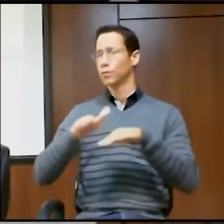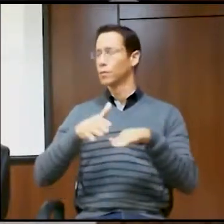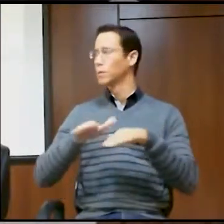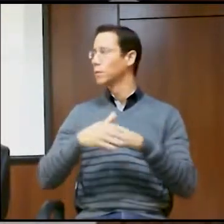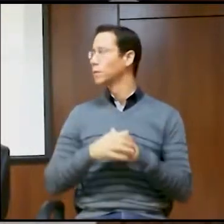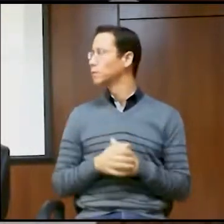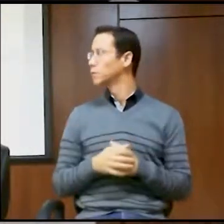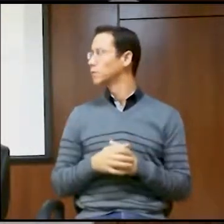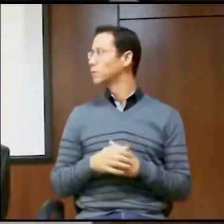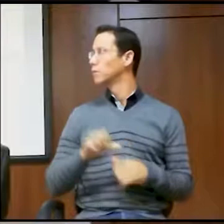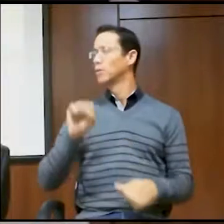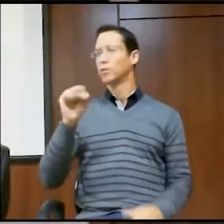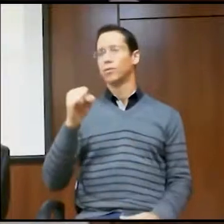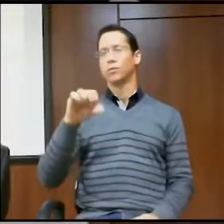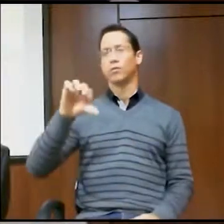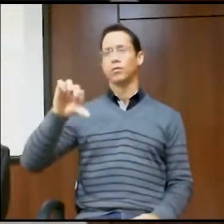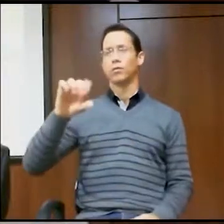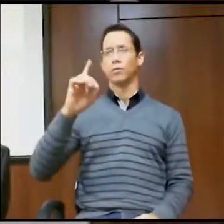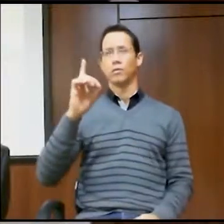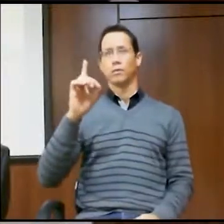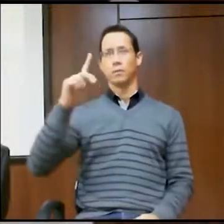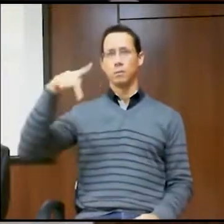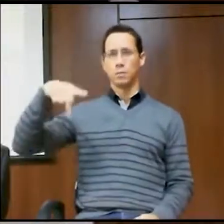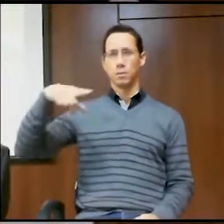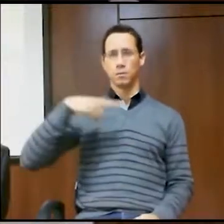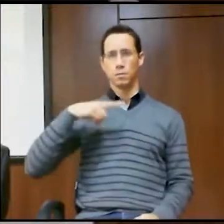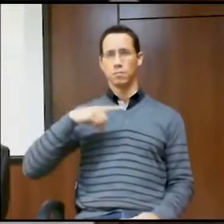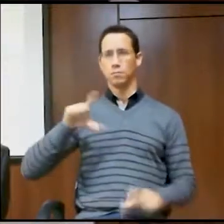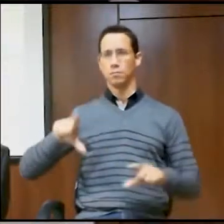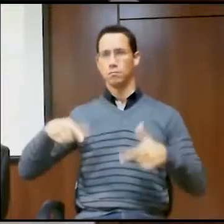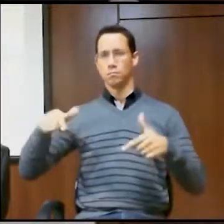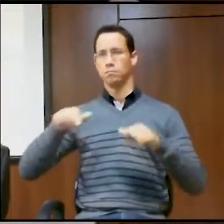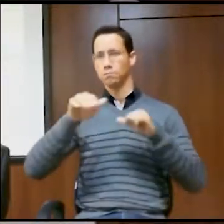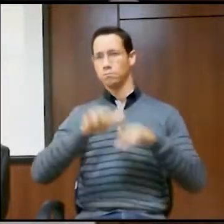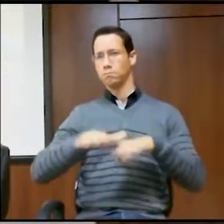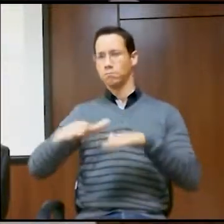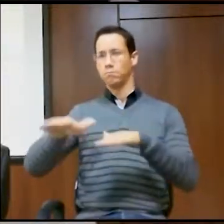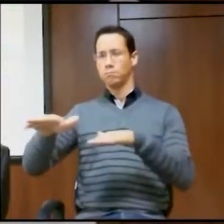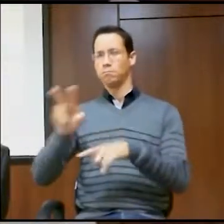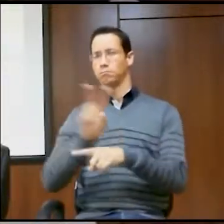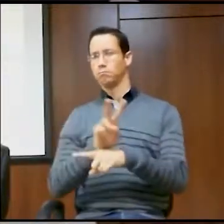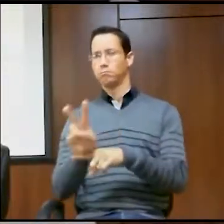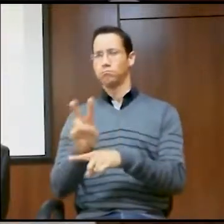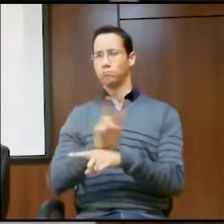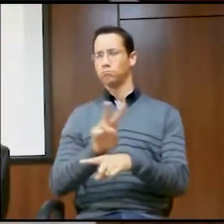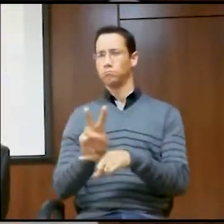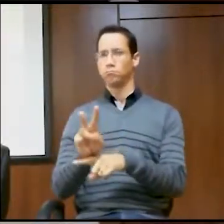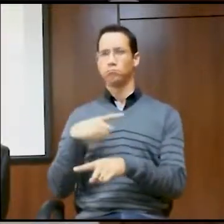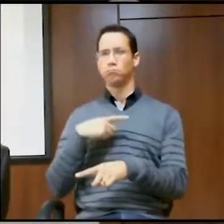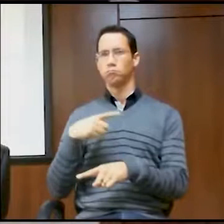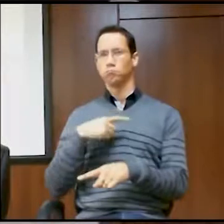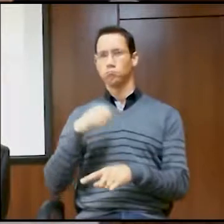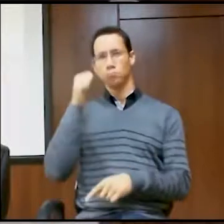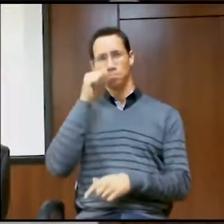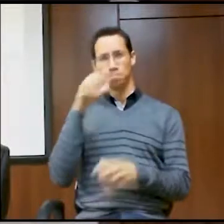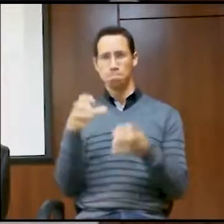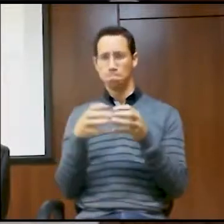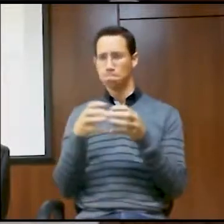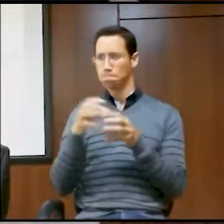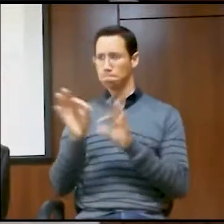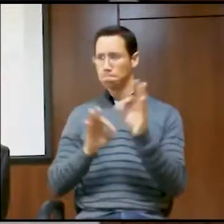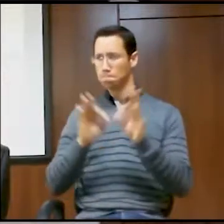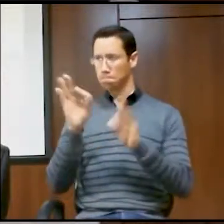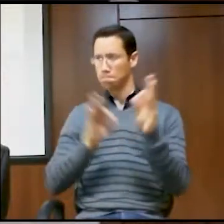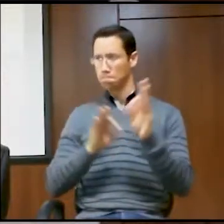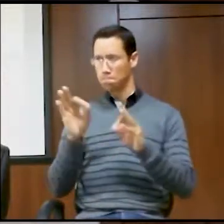lá na 89DP um ato, né, e uma vigília, né, organizada especialmente pelas mulheres, né? Aí